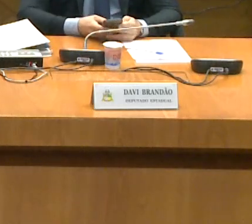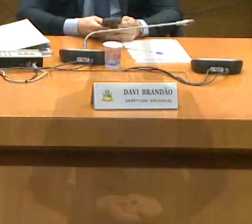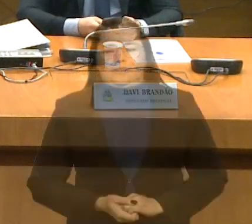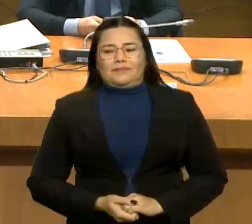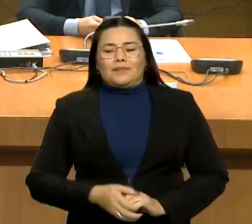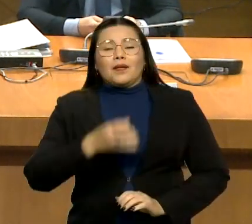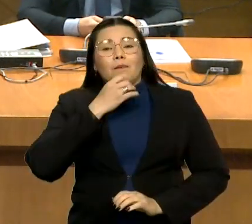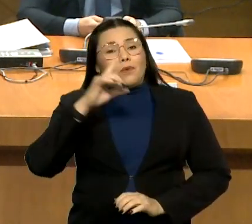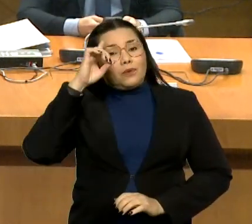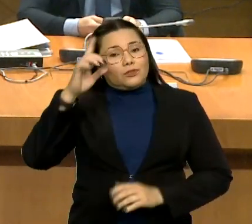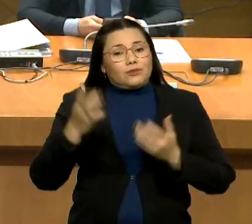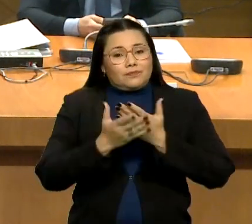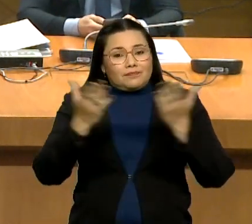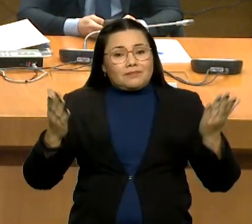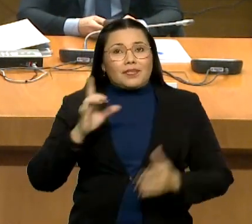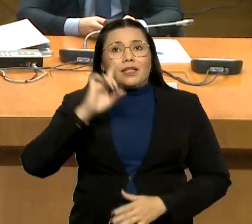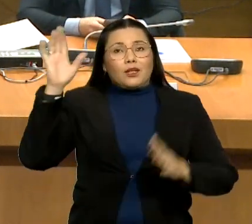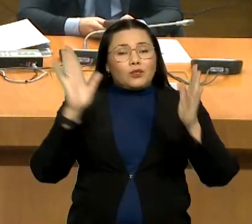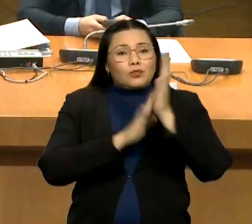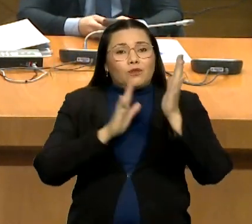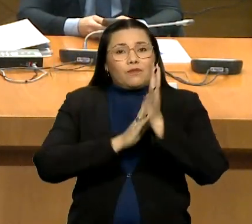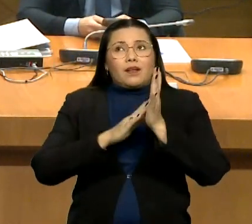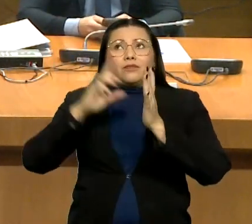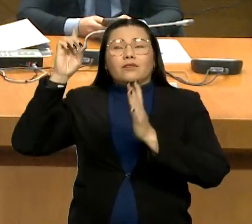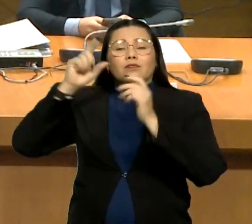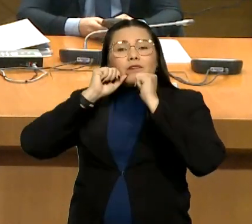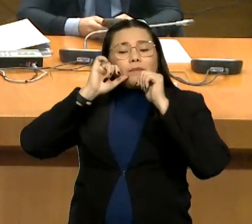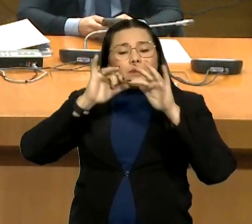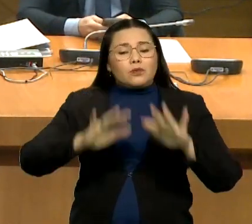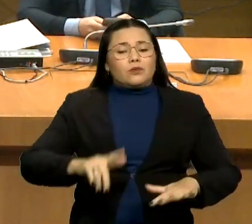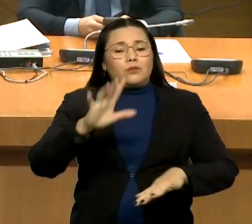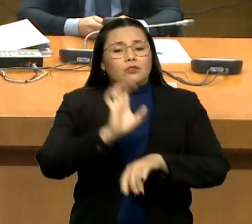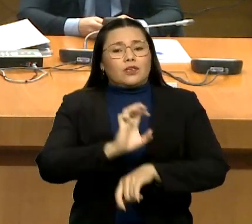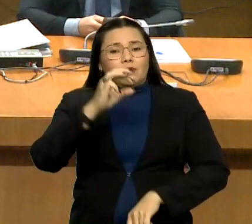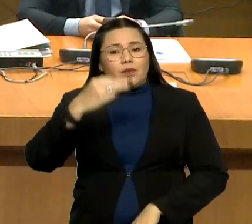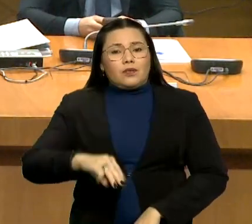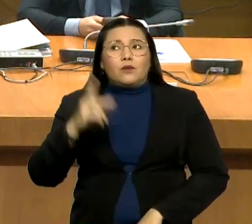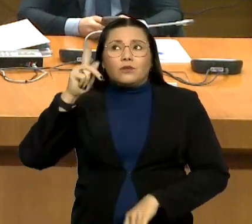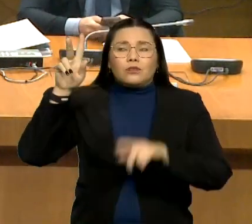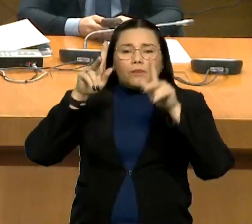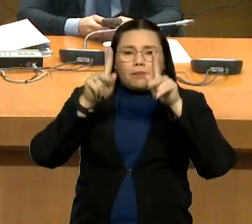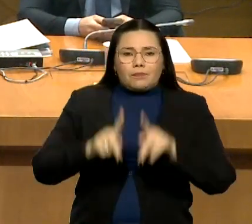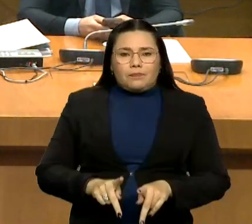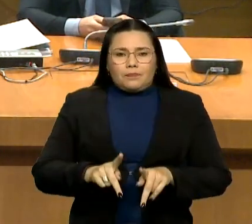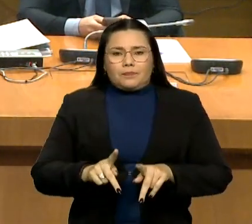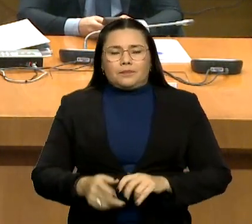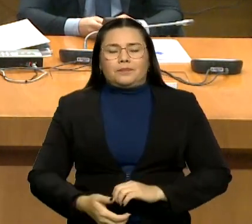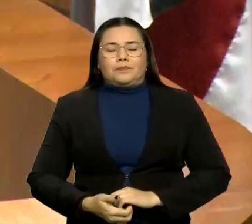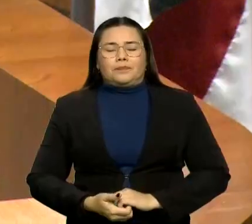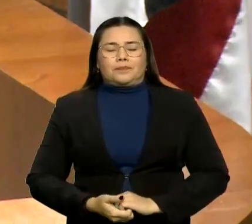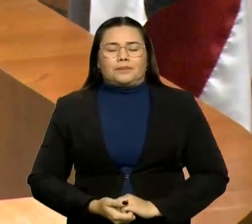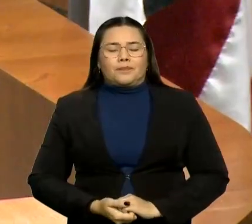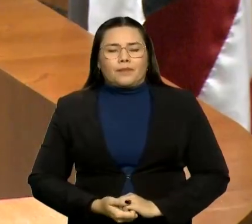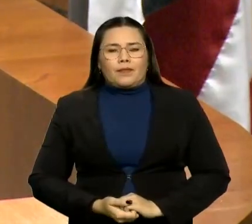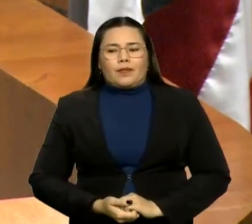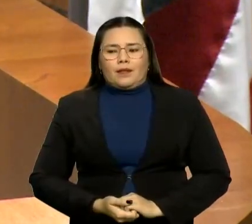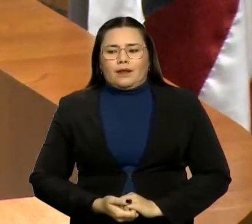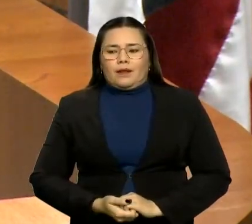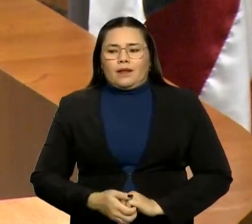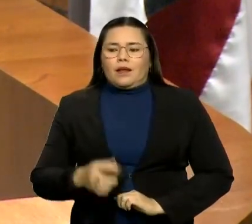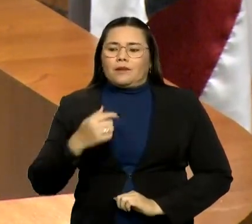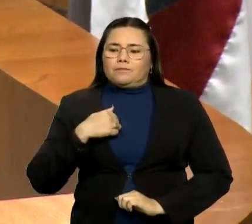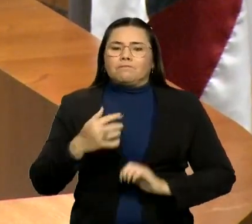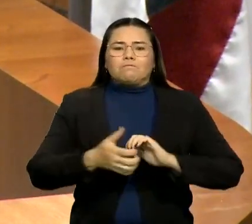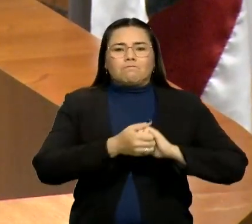Bom dia a todos, que Deus seja louvado, que Deus tenha suas mãos poderosas sobre o estado do Maranhão, sobre a sua população. Cumprimentar de forma especial